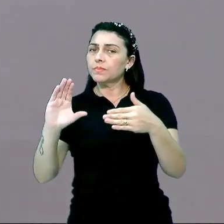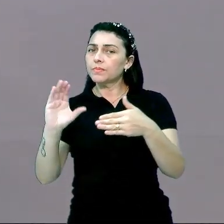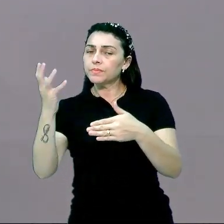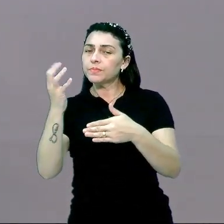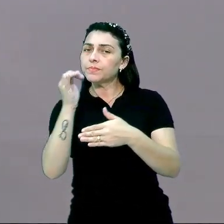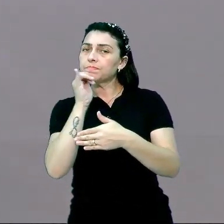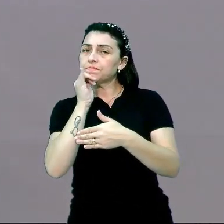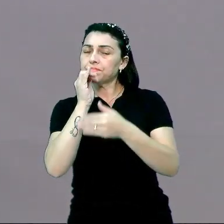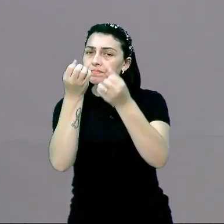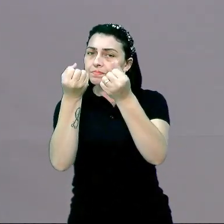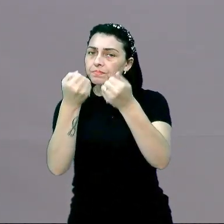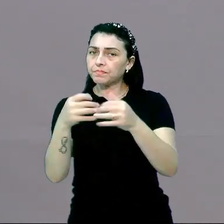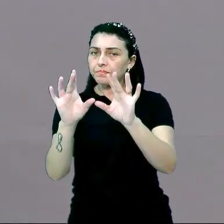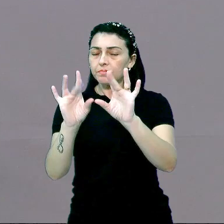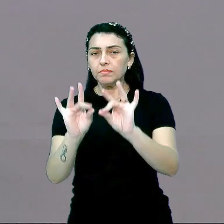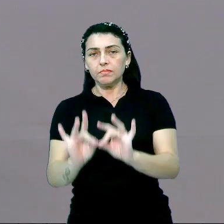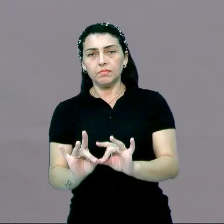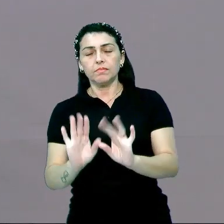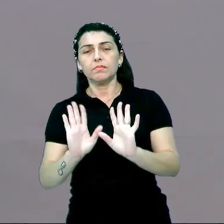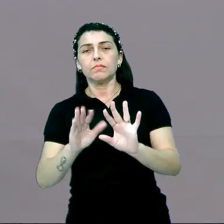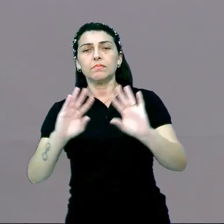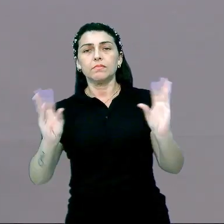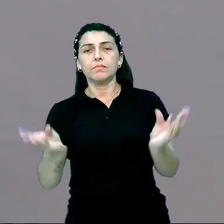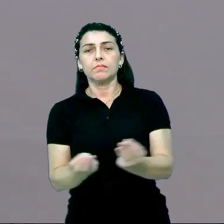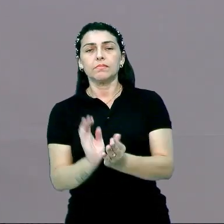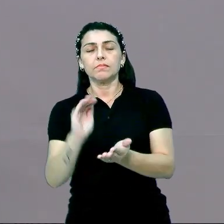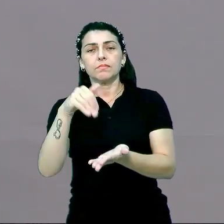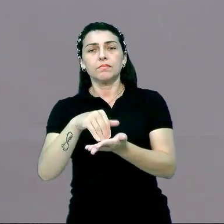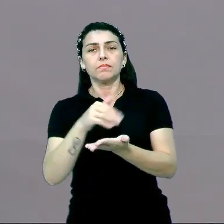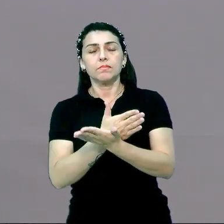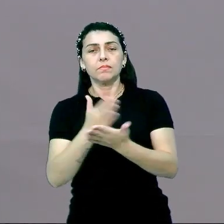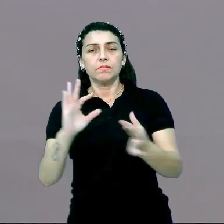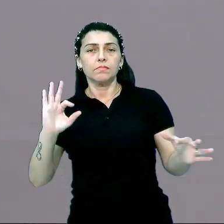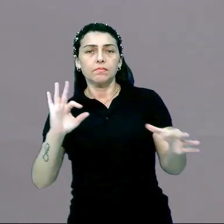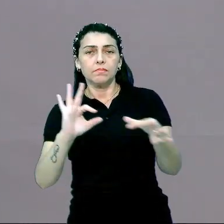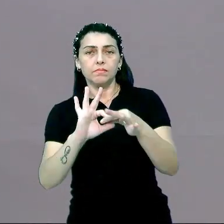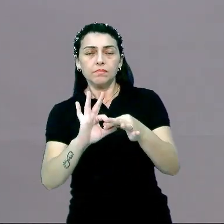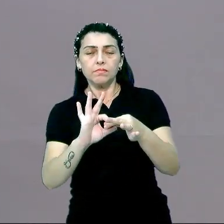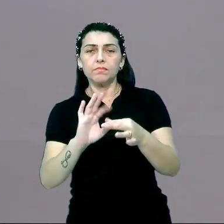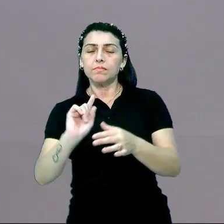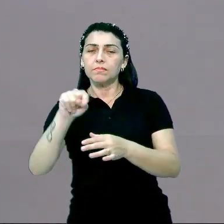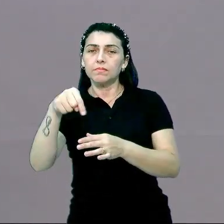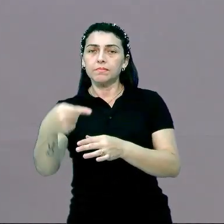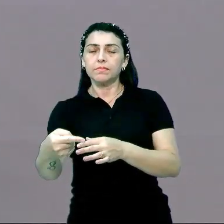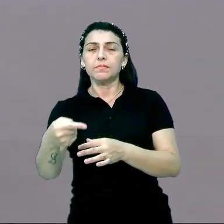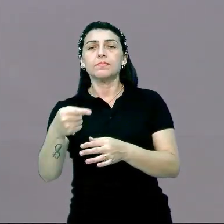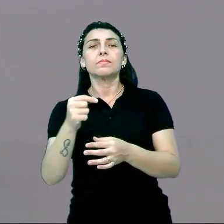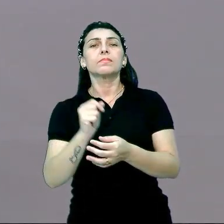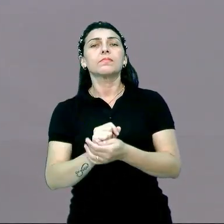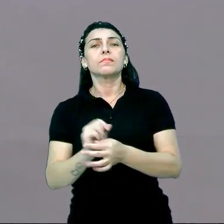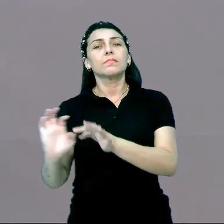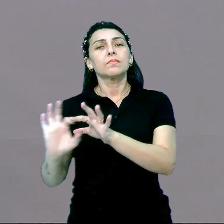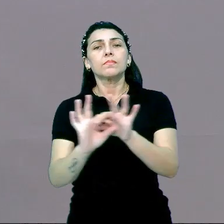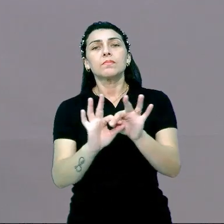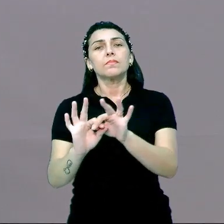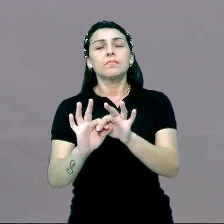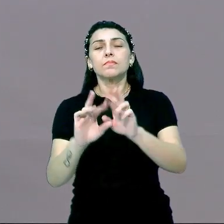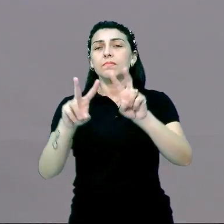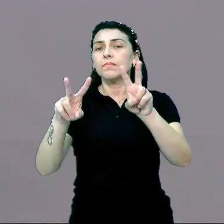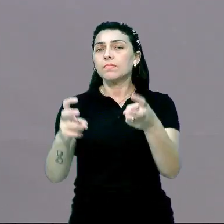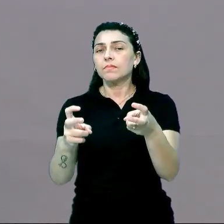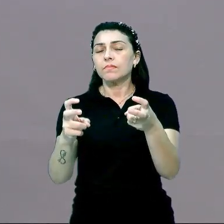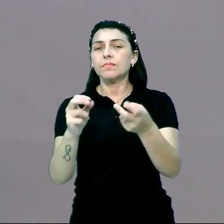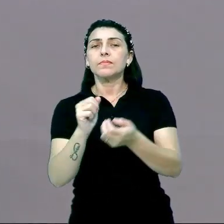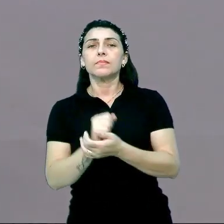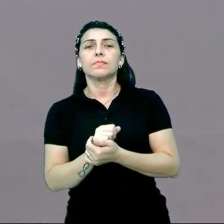exemplos, explicou, e aí lá na conclusão inicia com o conectivo e logo em seguida contextualiza o seu tema,